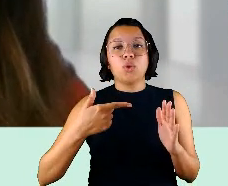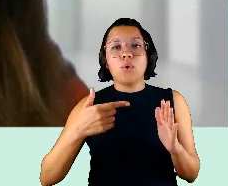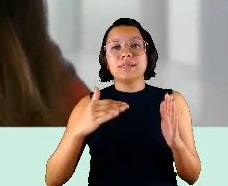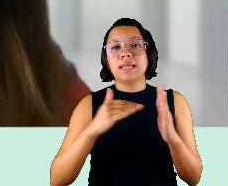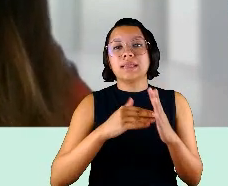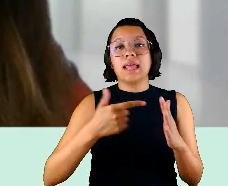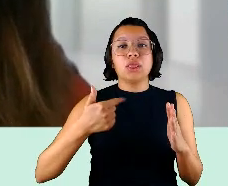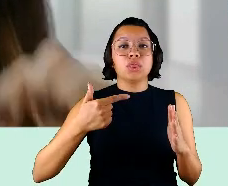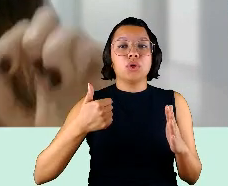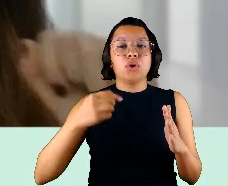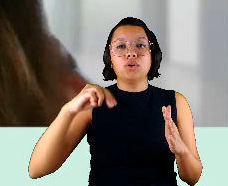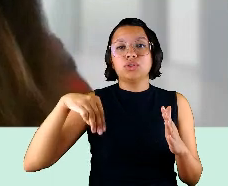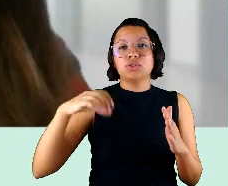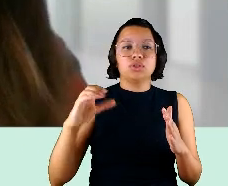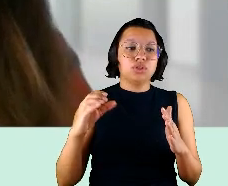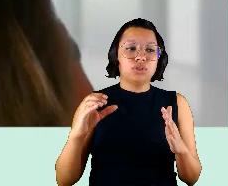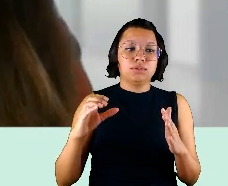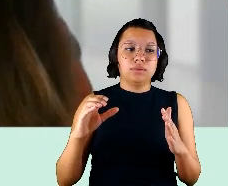de março, nós